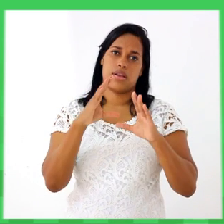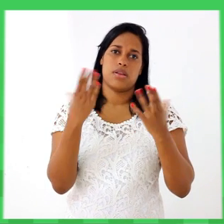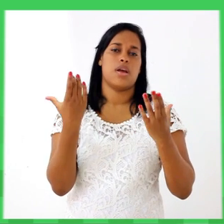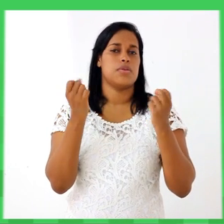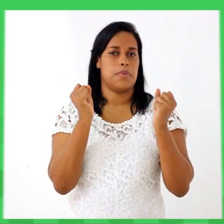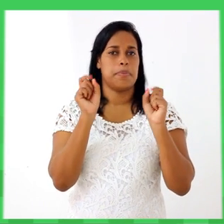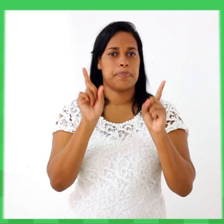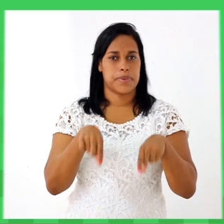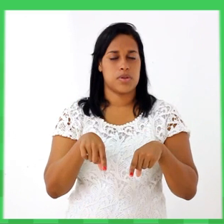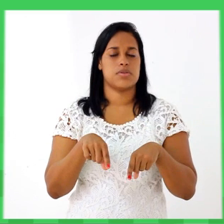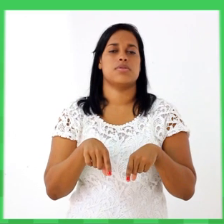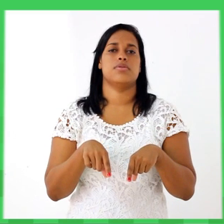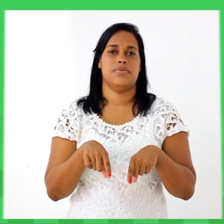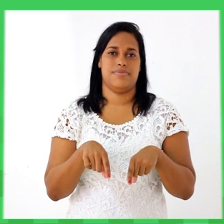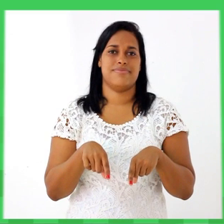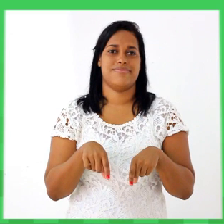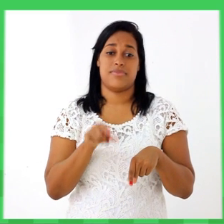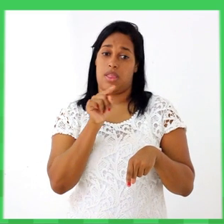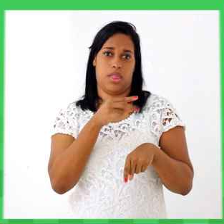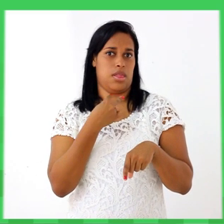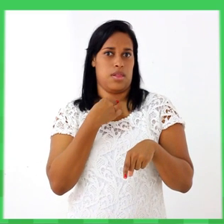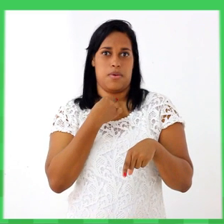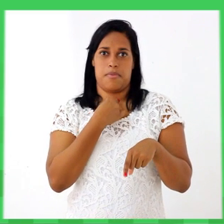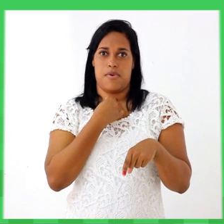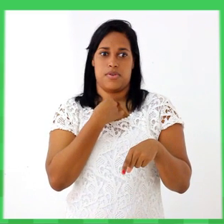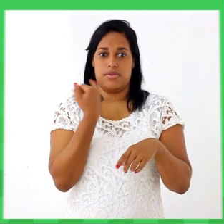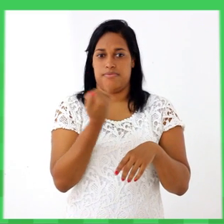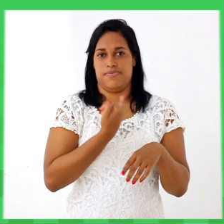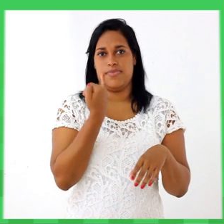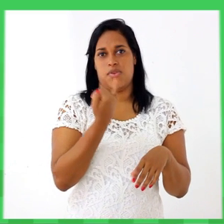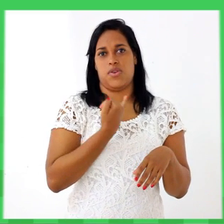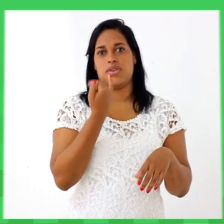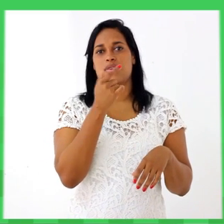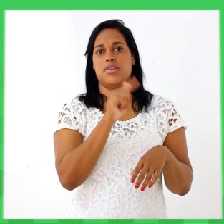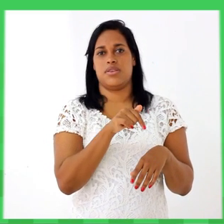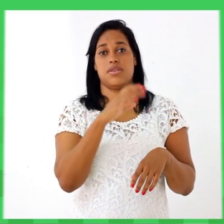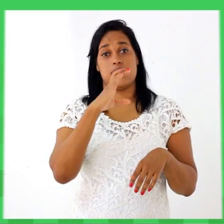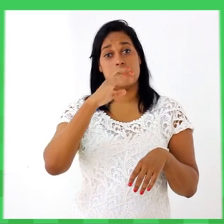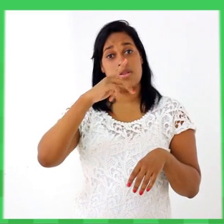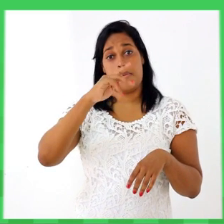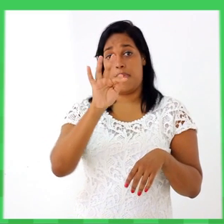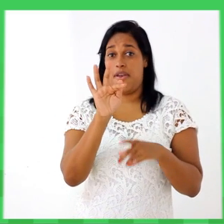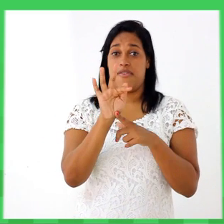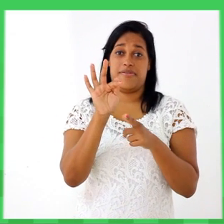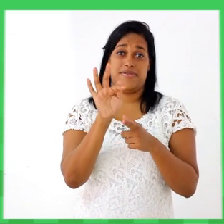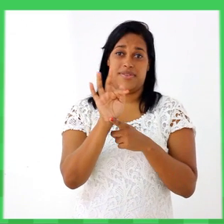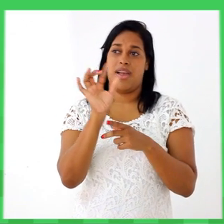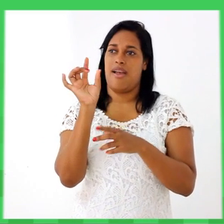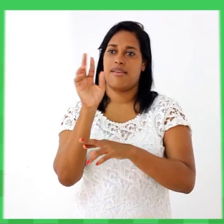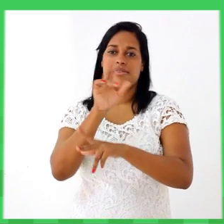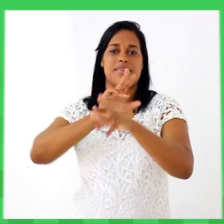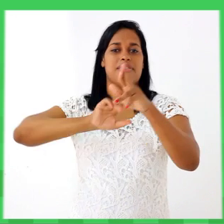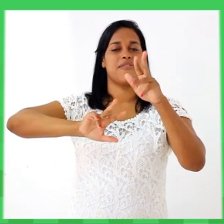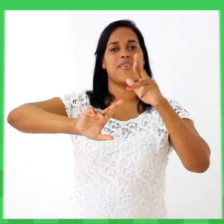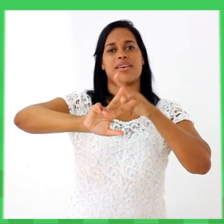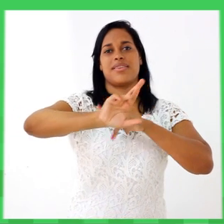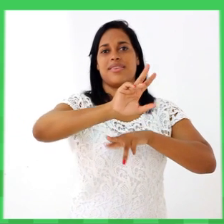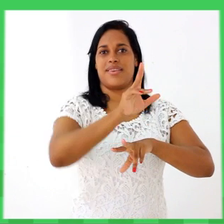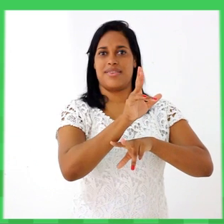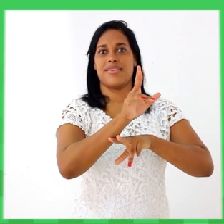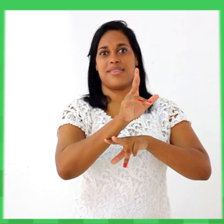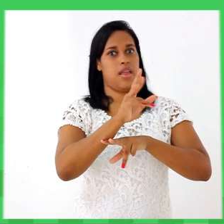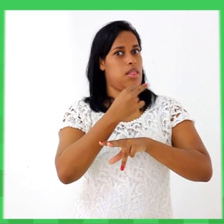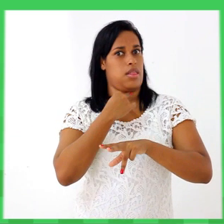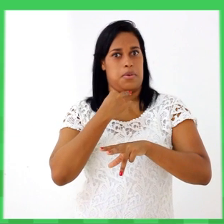pode ser um atributo-chave. Mas CPF, nós não, em teoria,